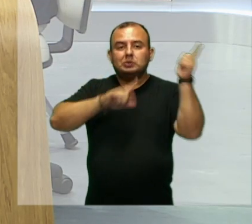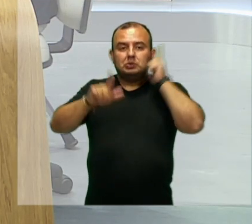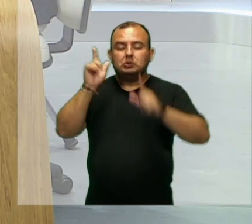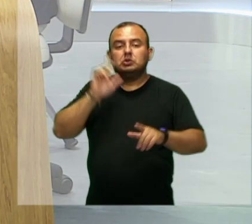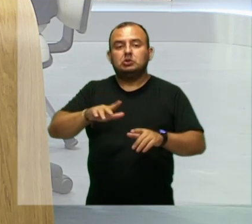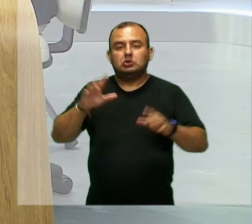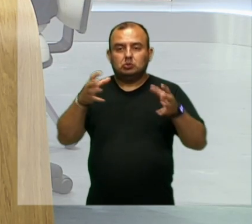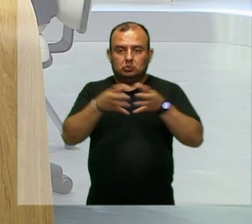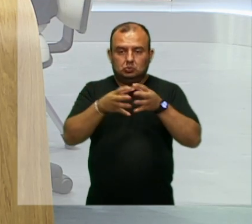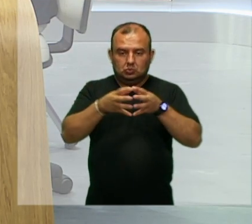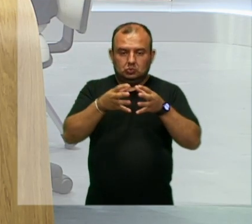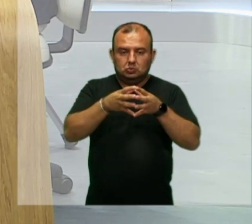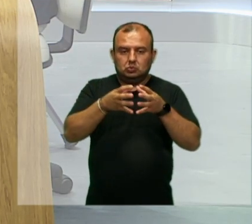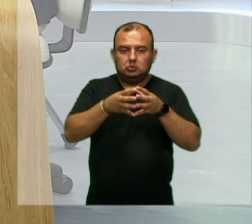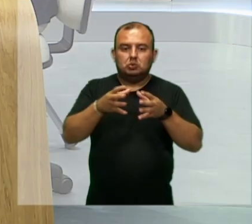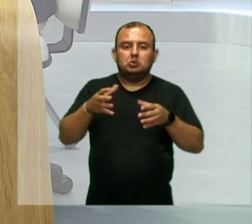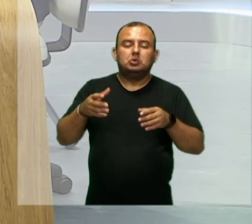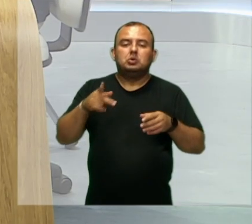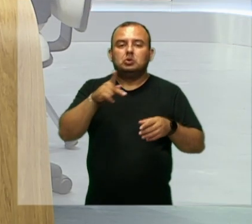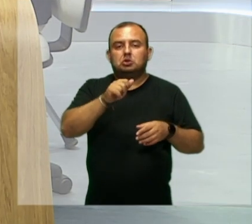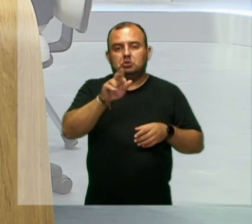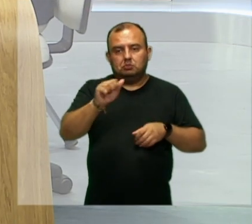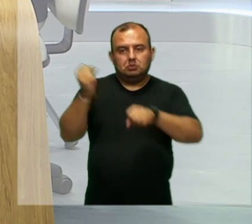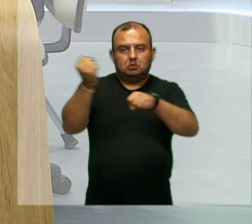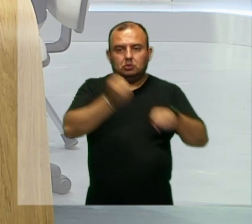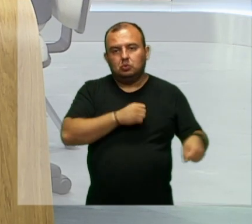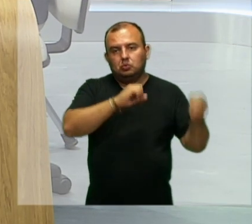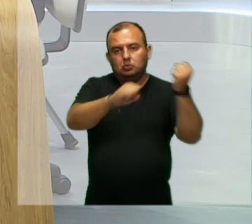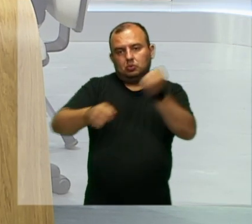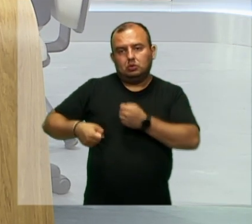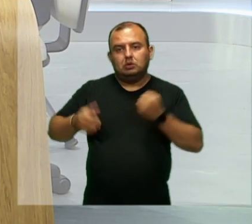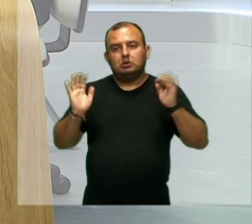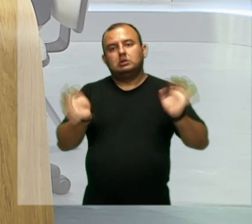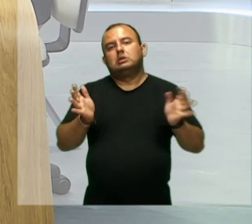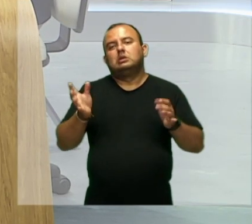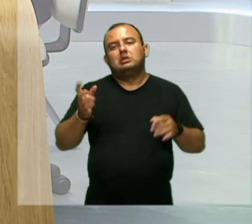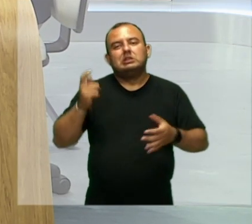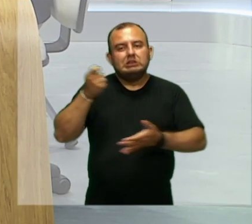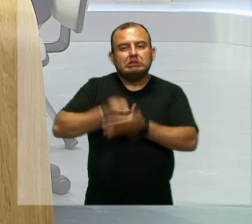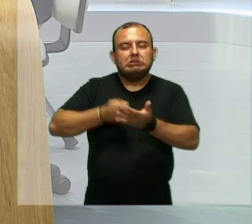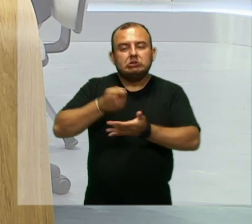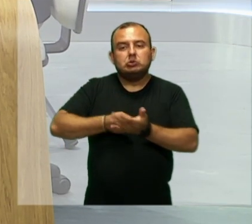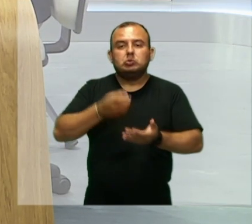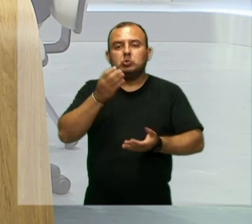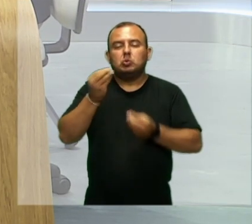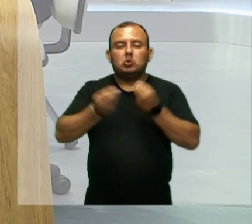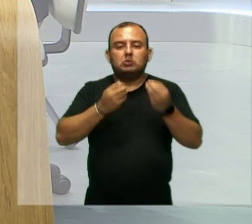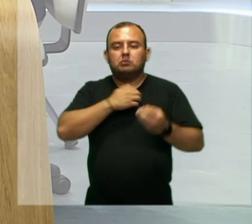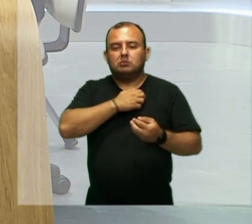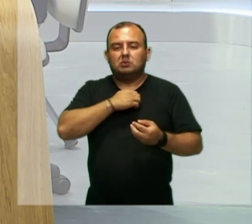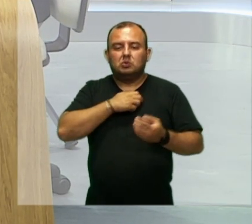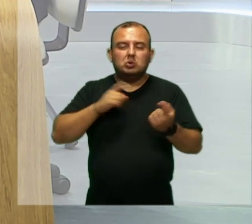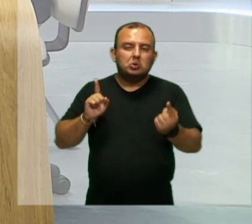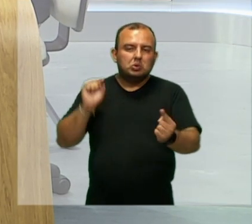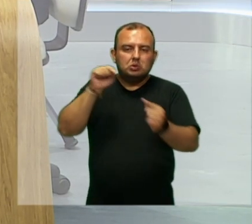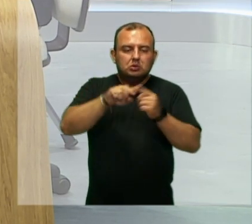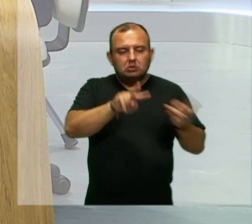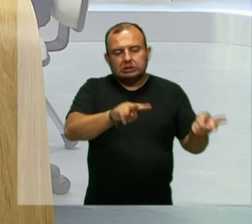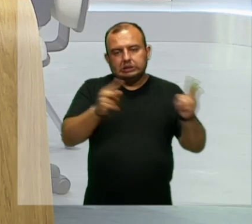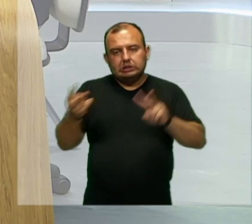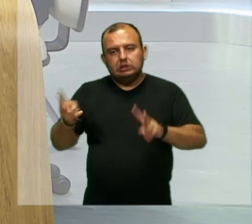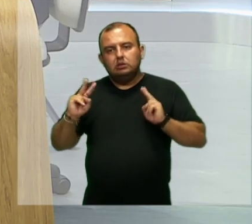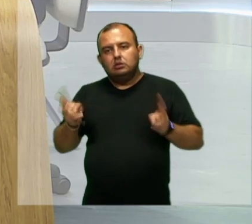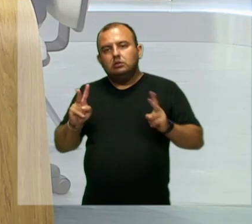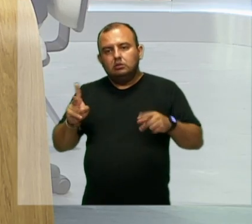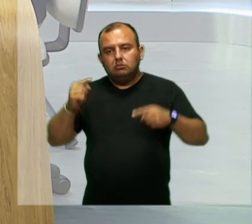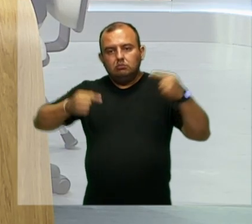também a seleção brasileira de paracanoagem. Como é que tá essa luta? O objetivo na transição para a canoagem sempre